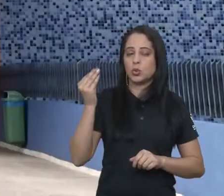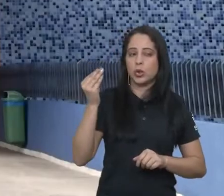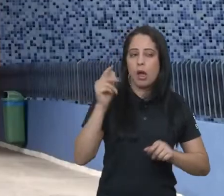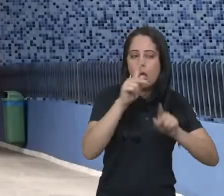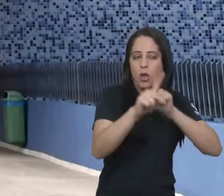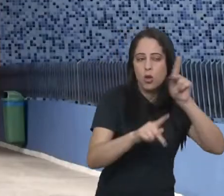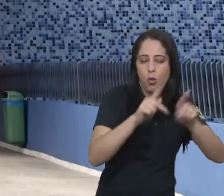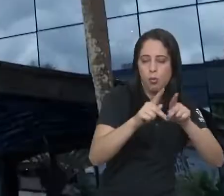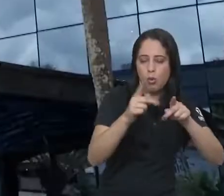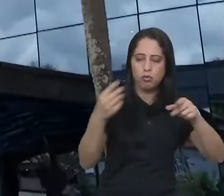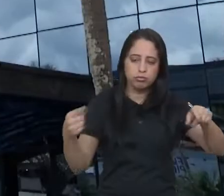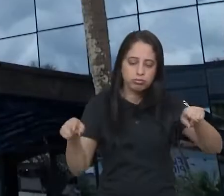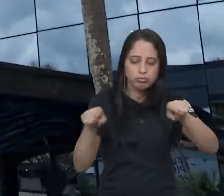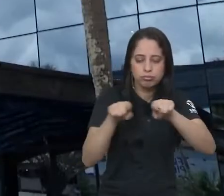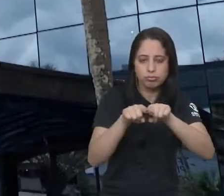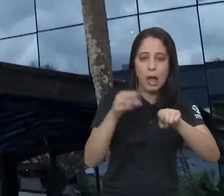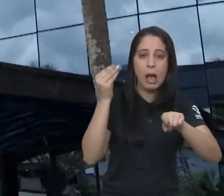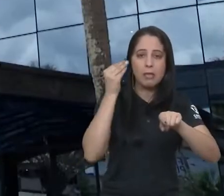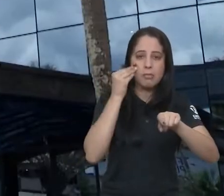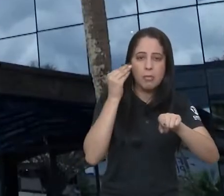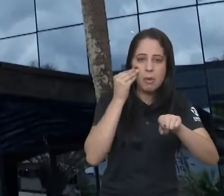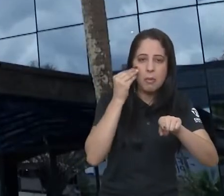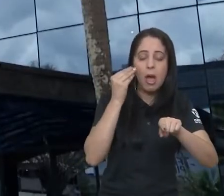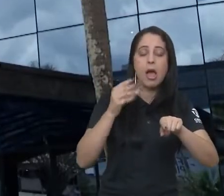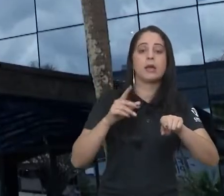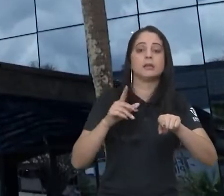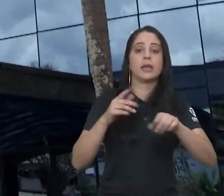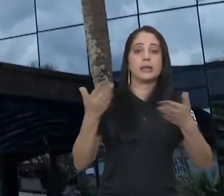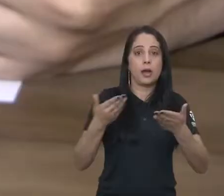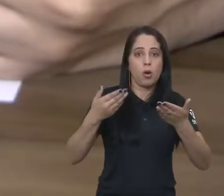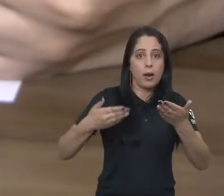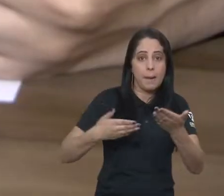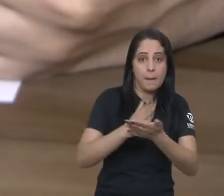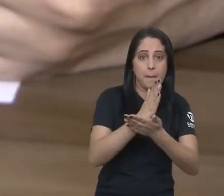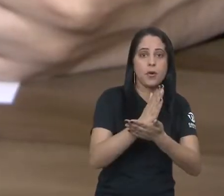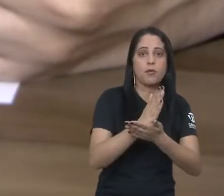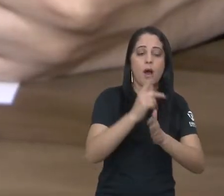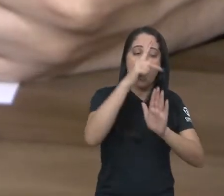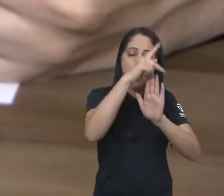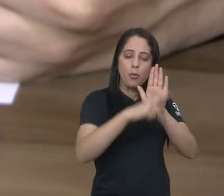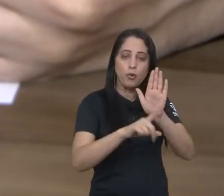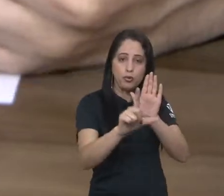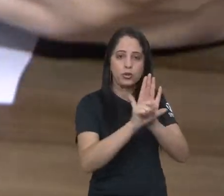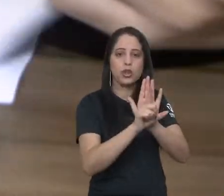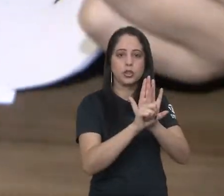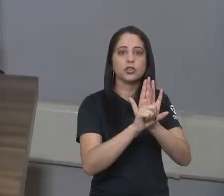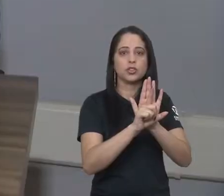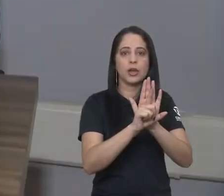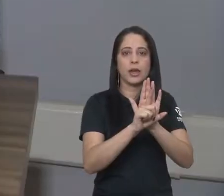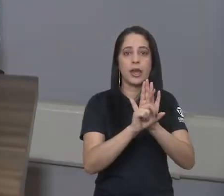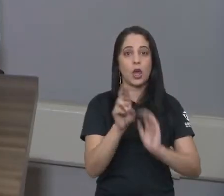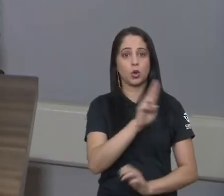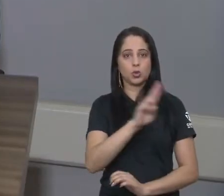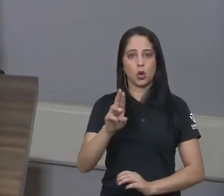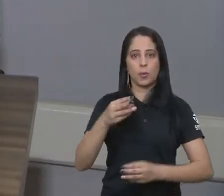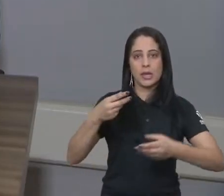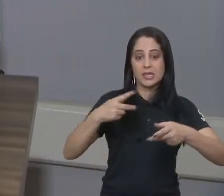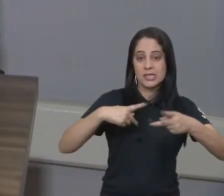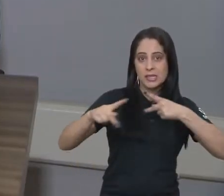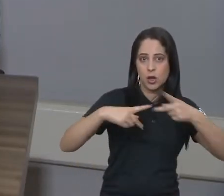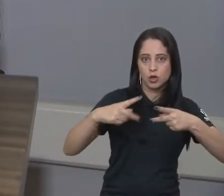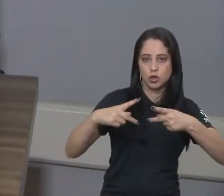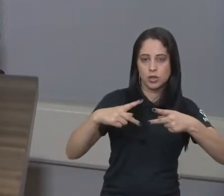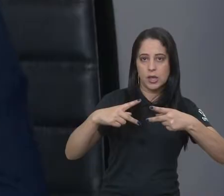ainda mais clara, a Câmara Municipal de São José dos Campos aprovou recentemente o projeto de lei intitulado São